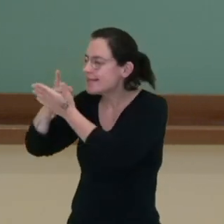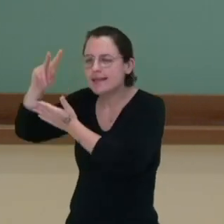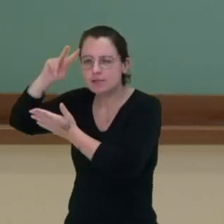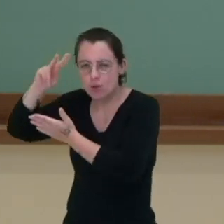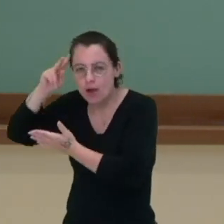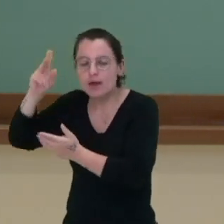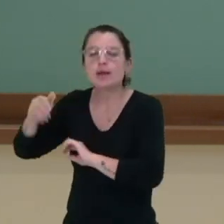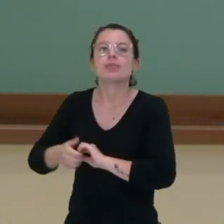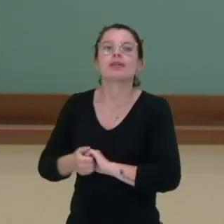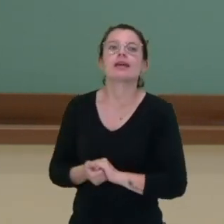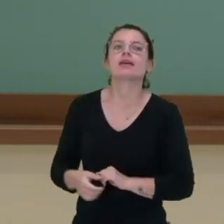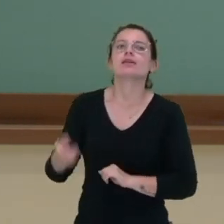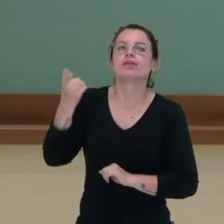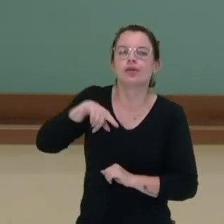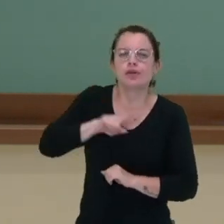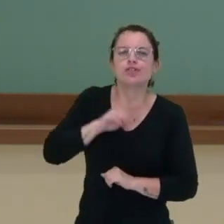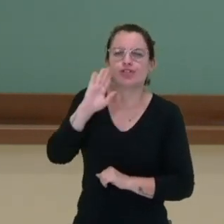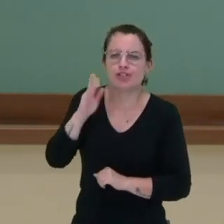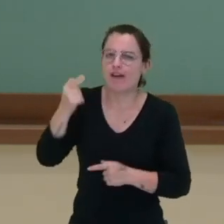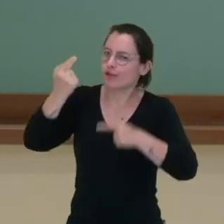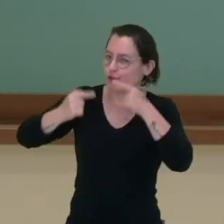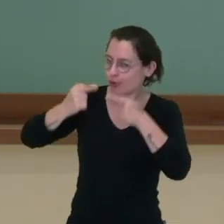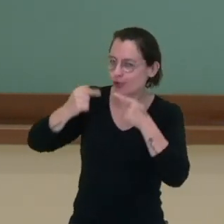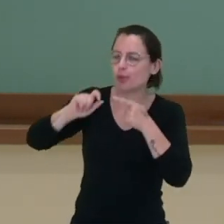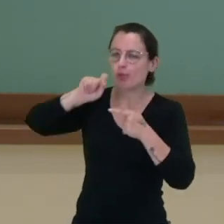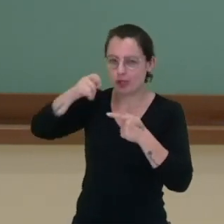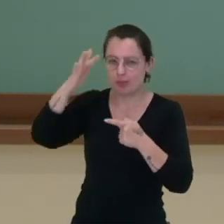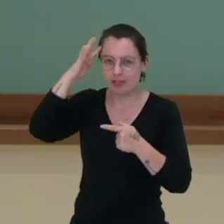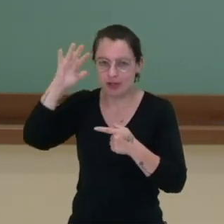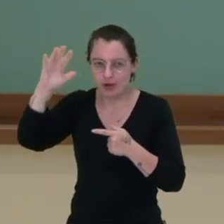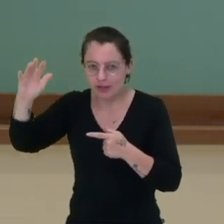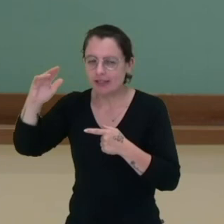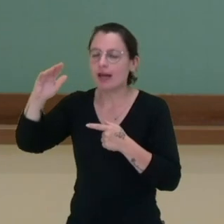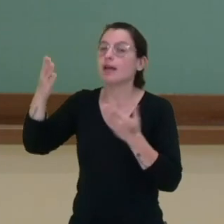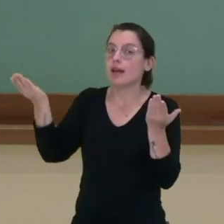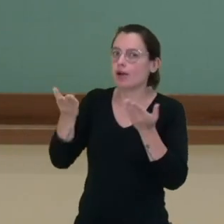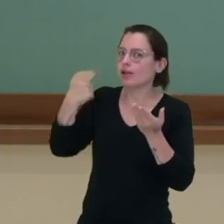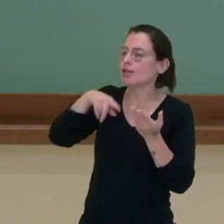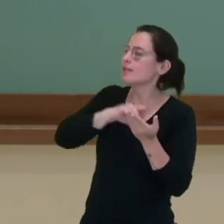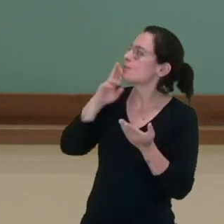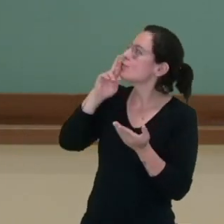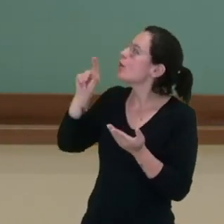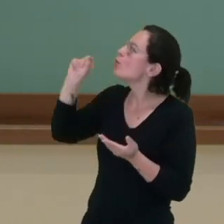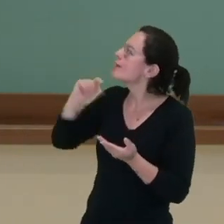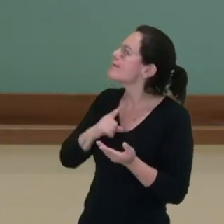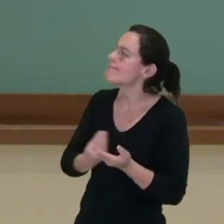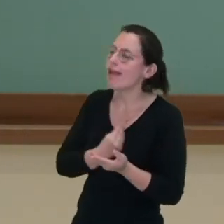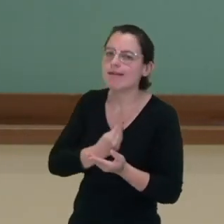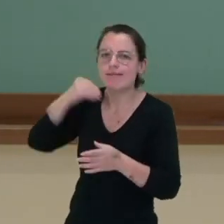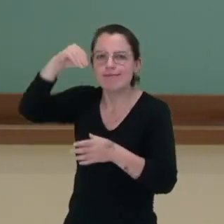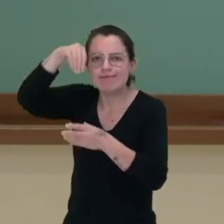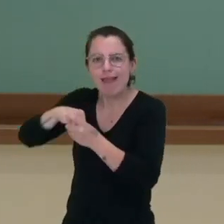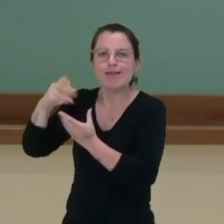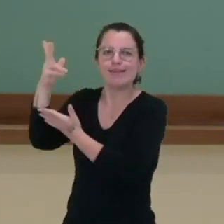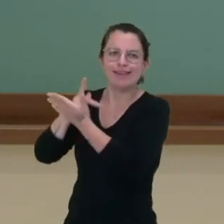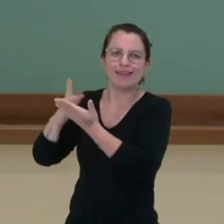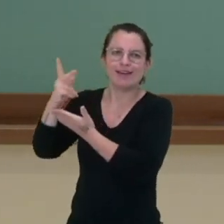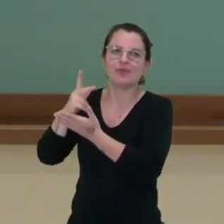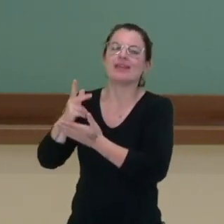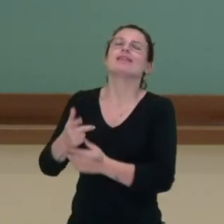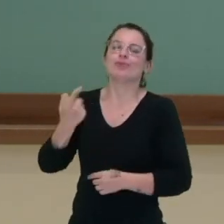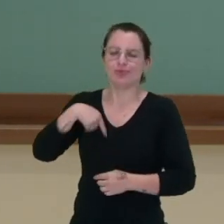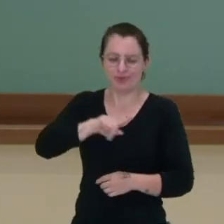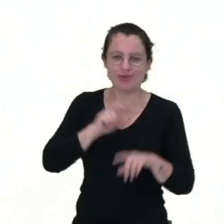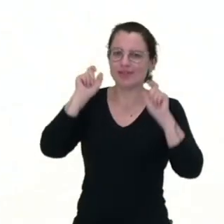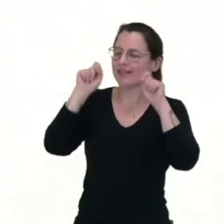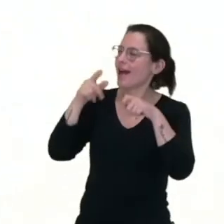teoria sobre o surgimento da vida estão presentes na charge, né? Então aqui, ó, é possível perceber através da charge as